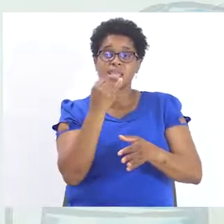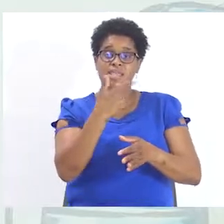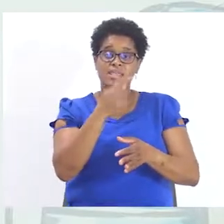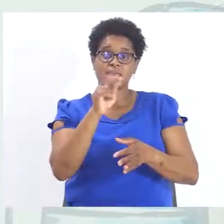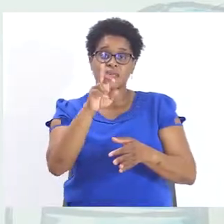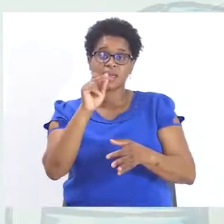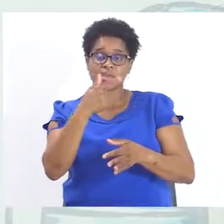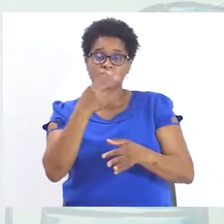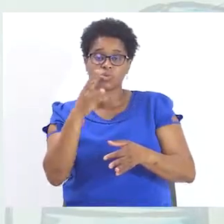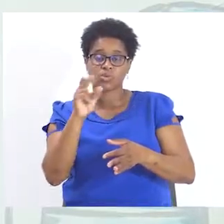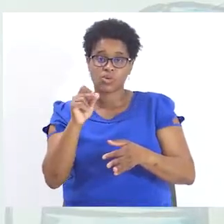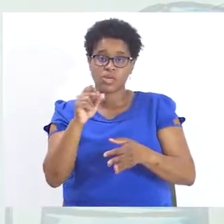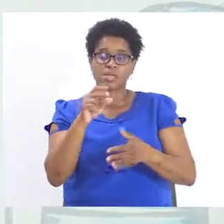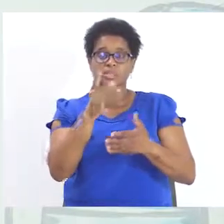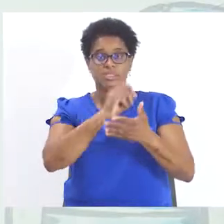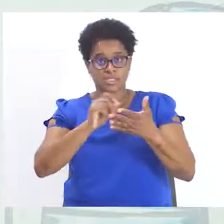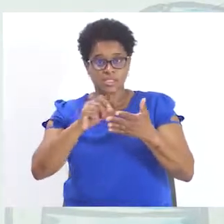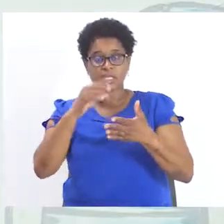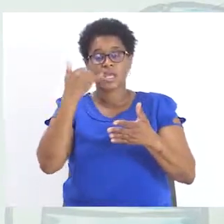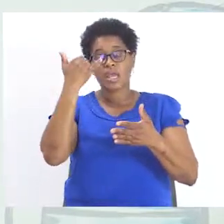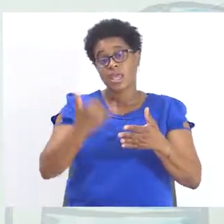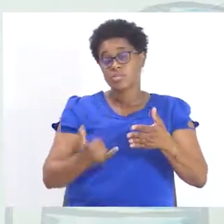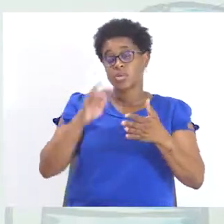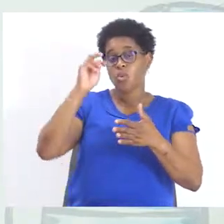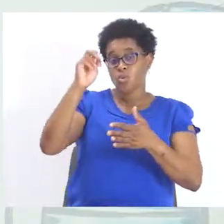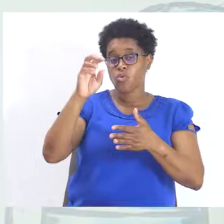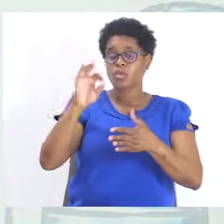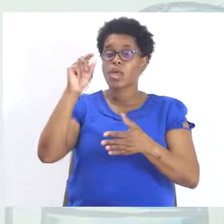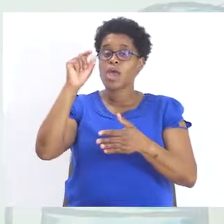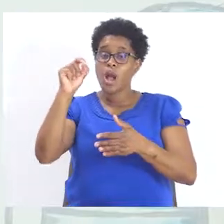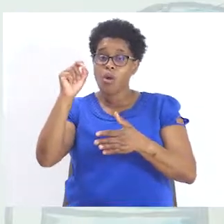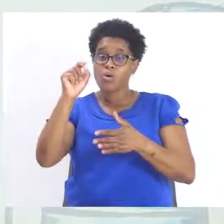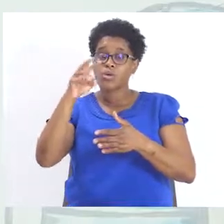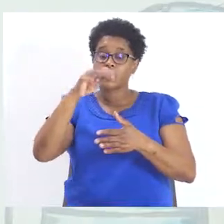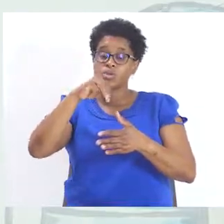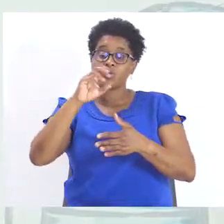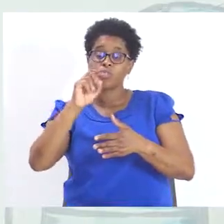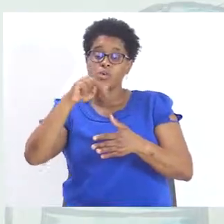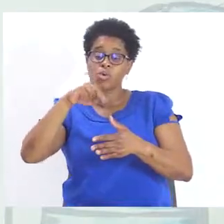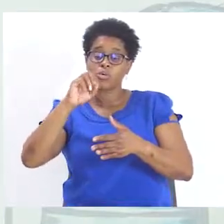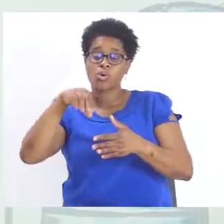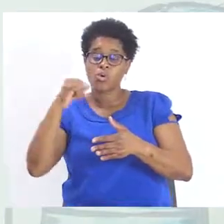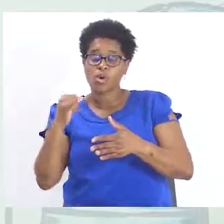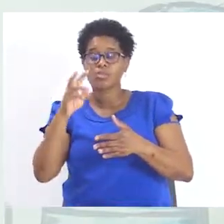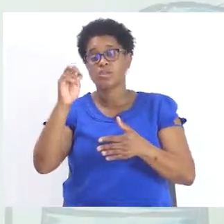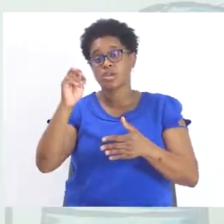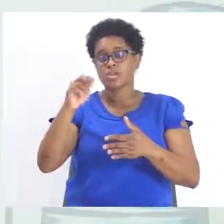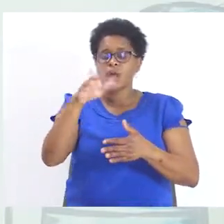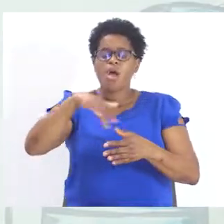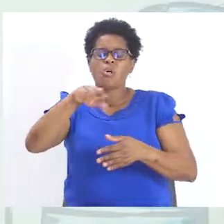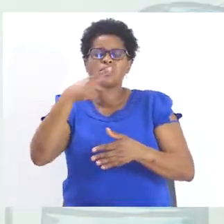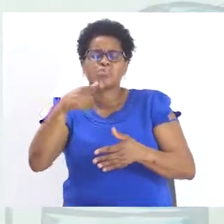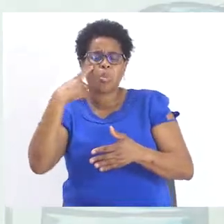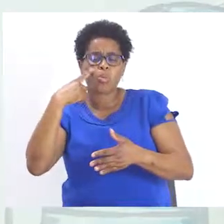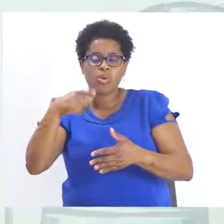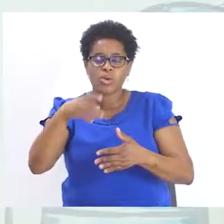letras, y ao cubo. E o grau do monômio, 3. Grau, onde é que nós encontramos o grau? Nós encontramos